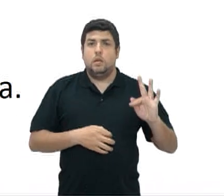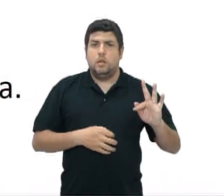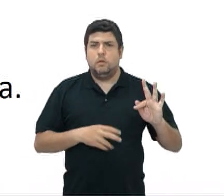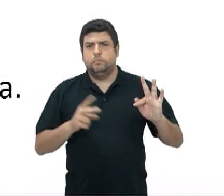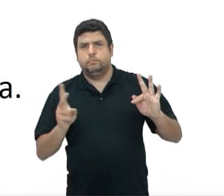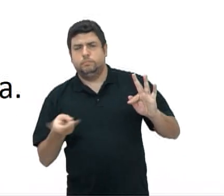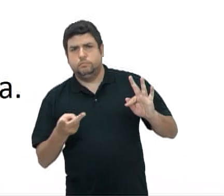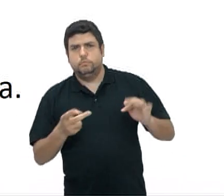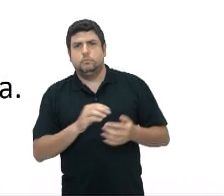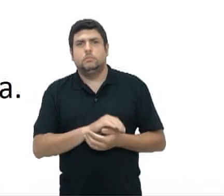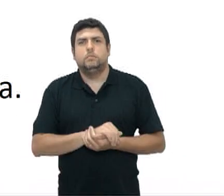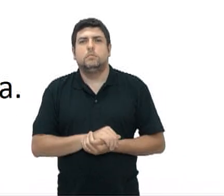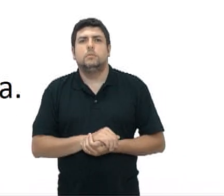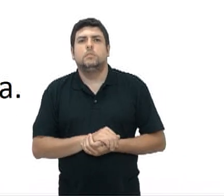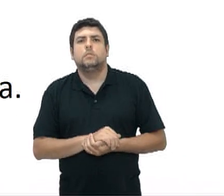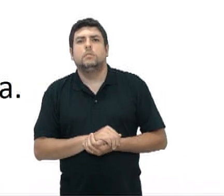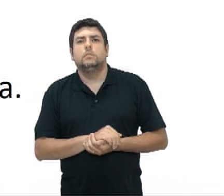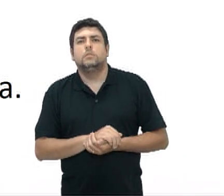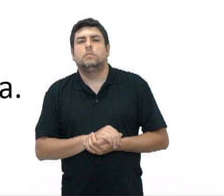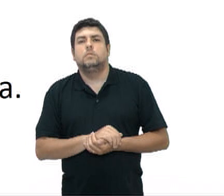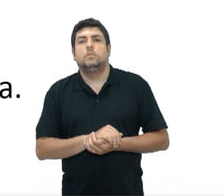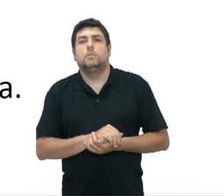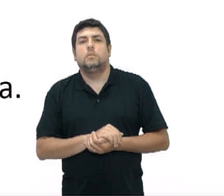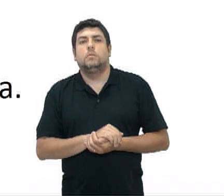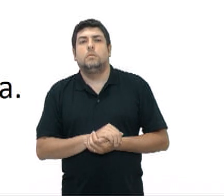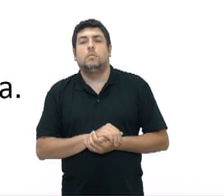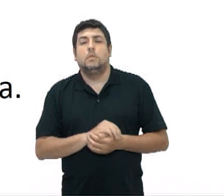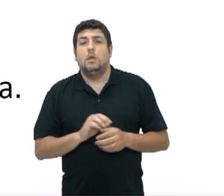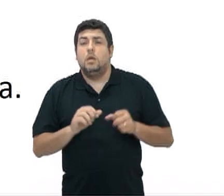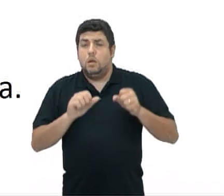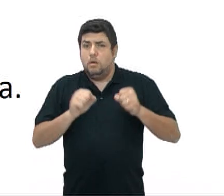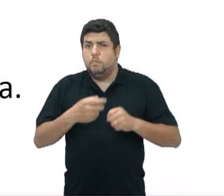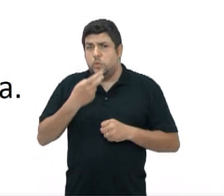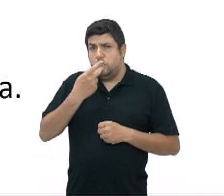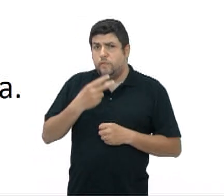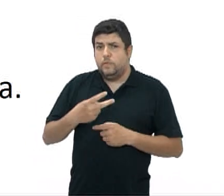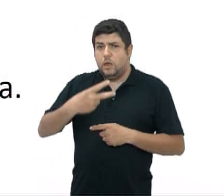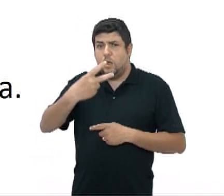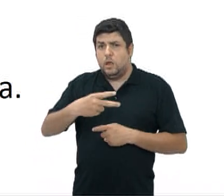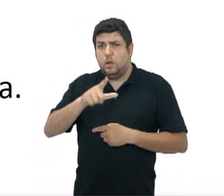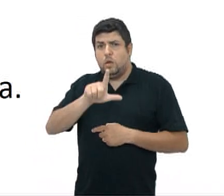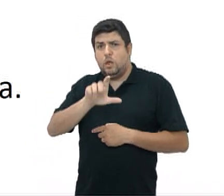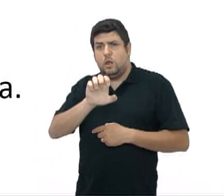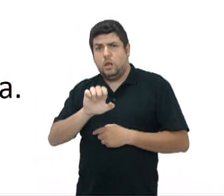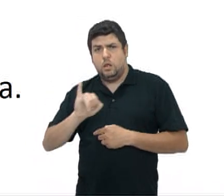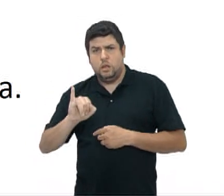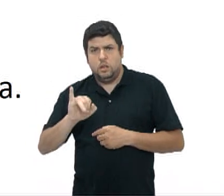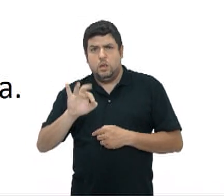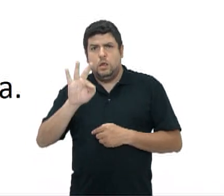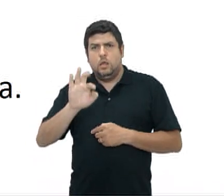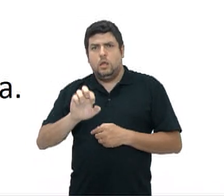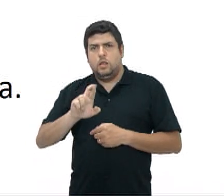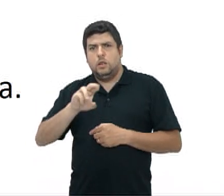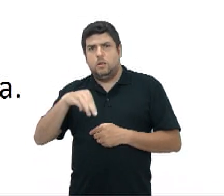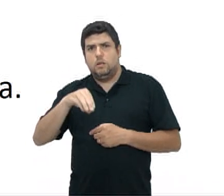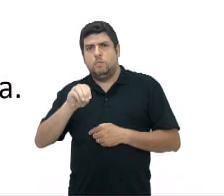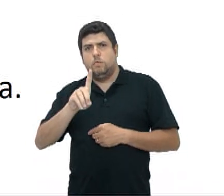falsas. Frase: pode-se definir que a segunda lei da termodinâmica está